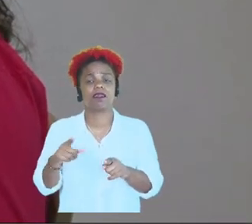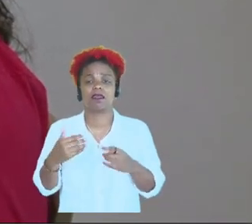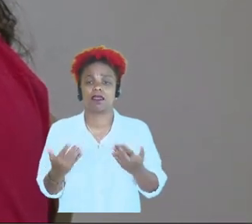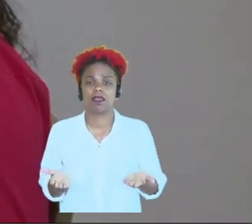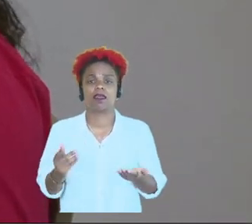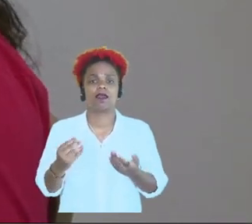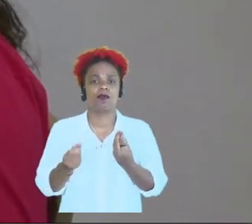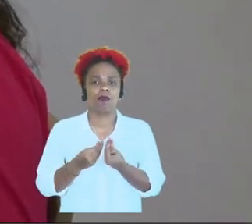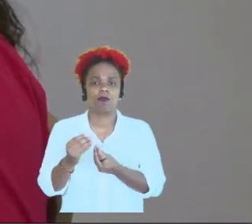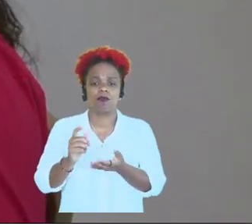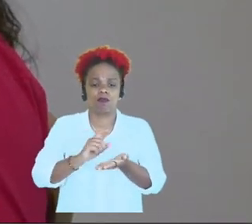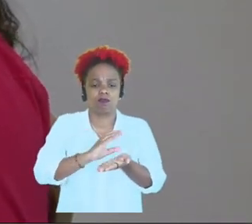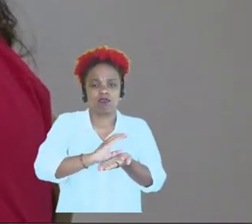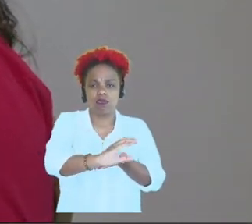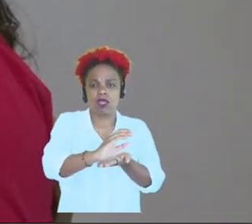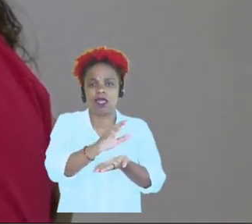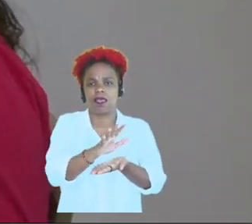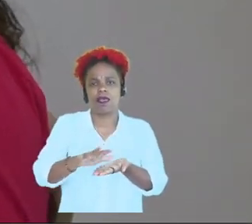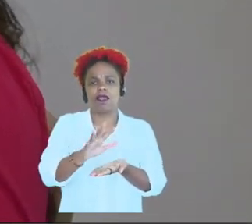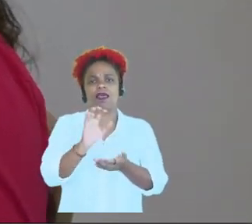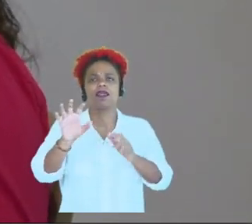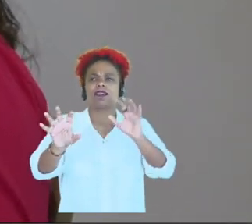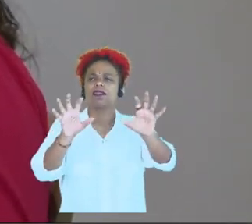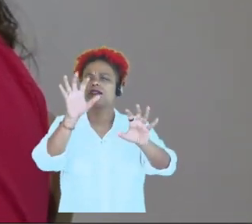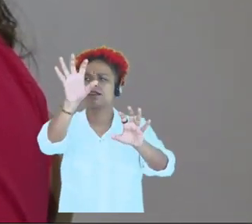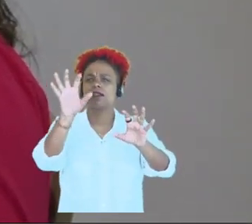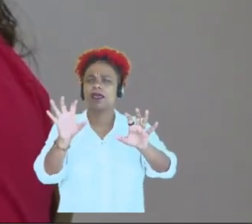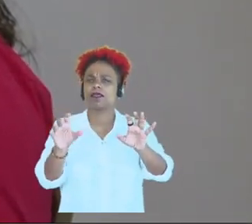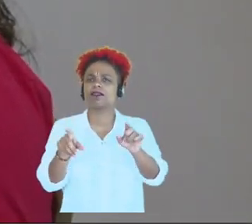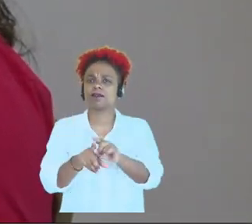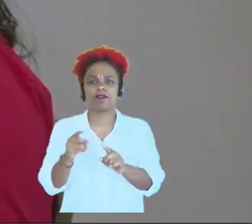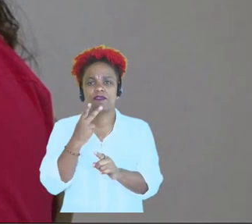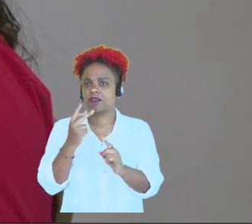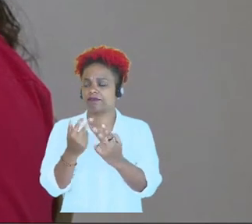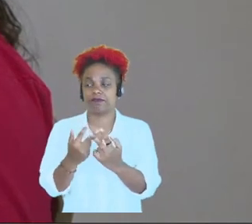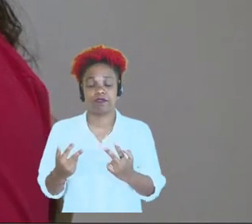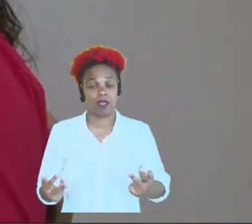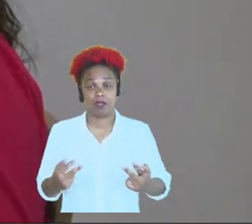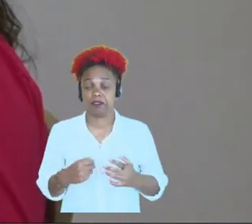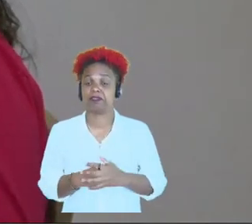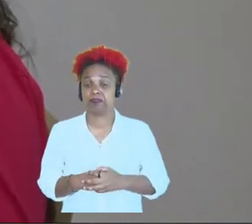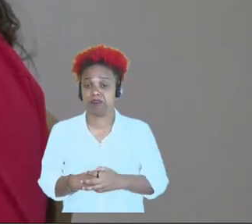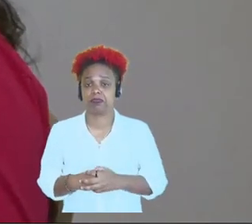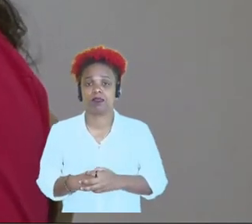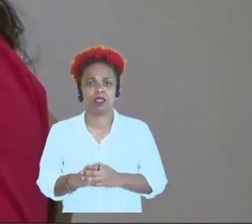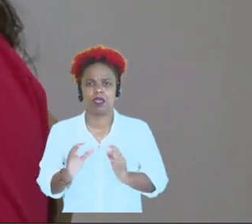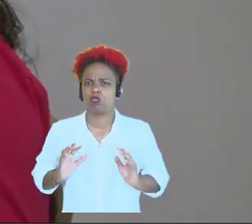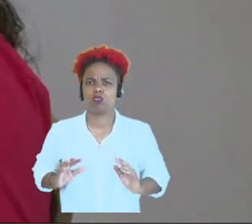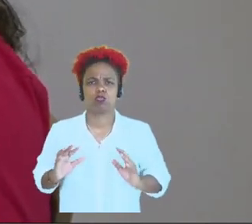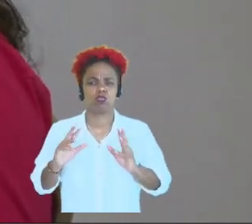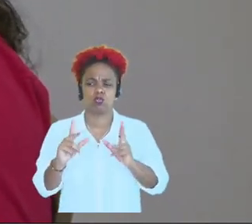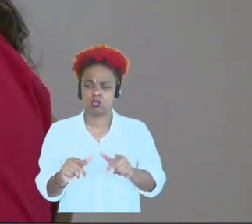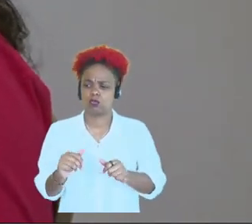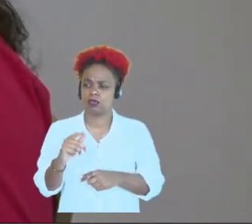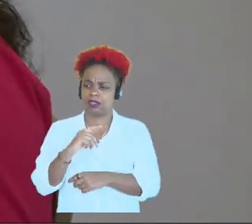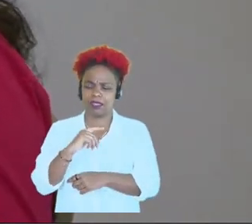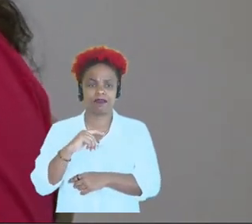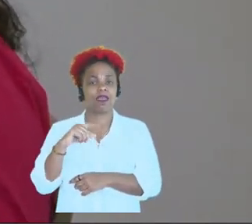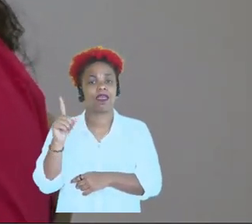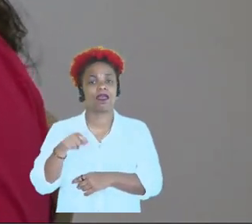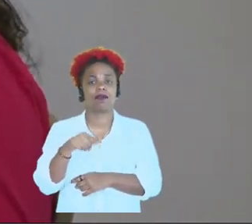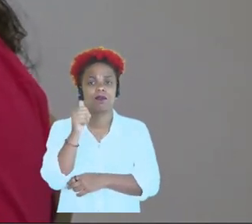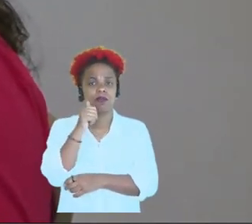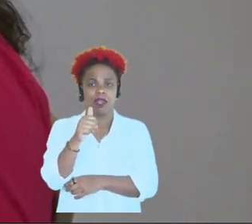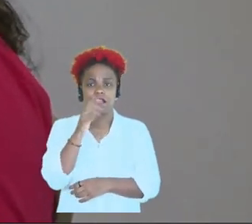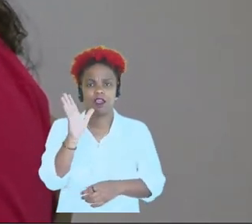de renda, clivagens regionais, clivagens, a gente pode falar de várias aqui. Né? Em todas essas clivagens, as